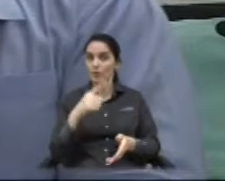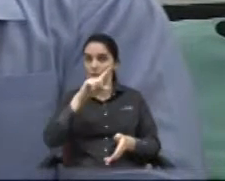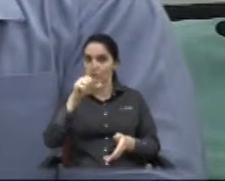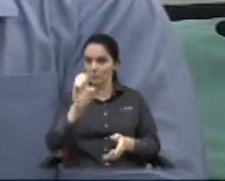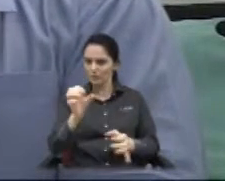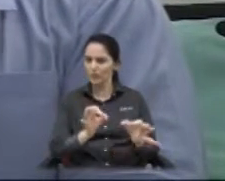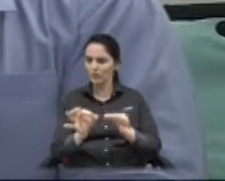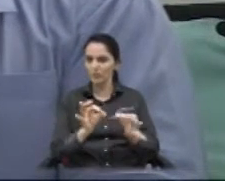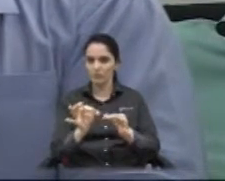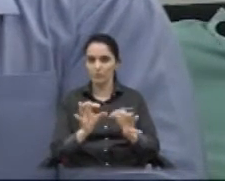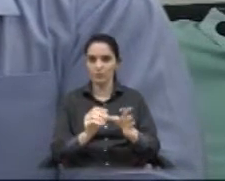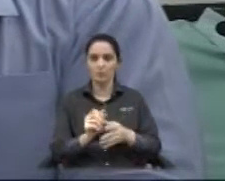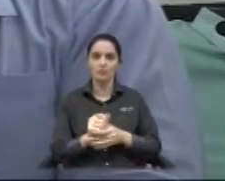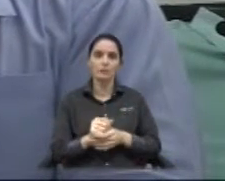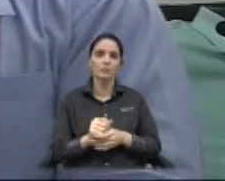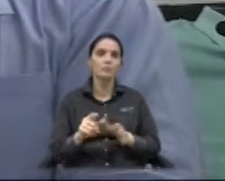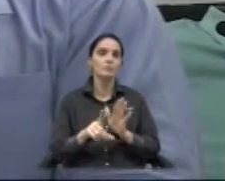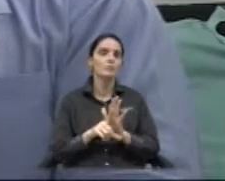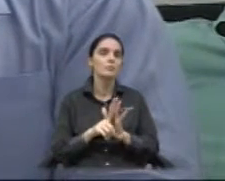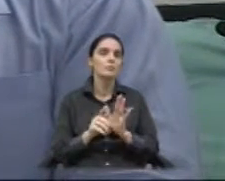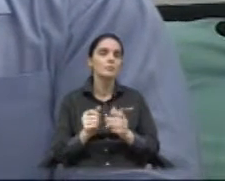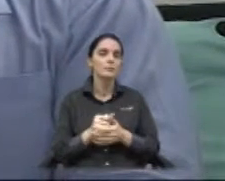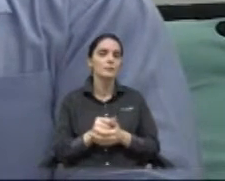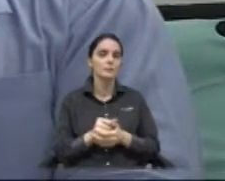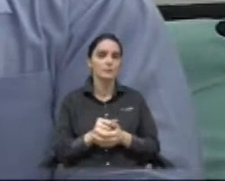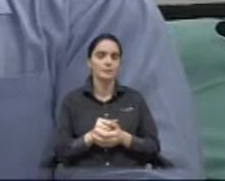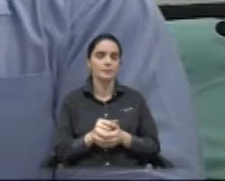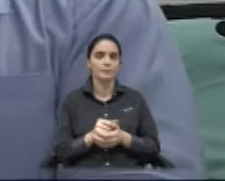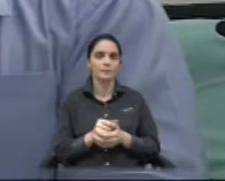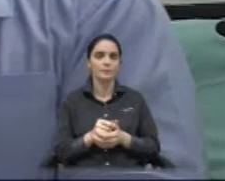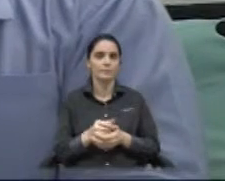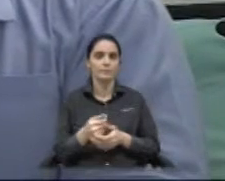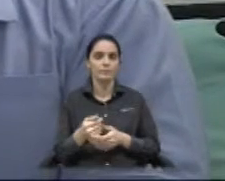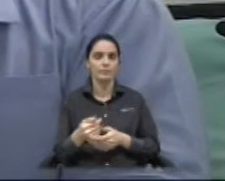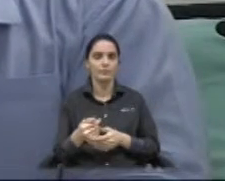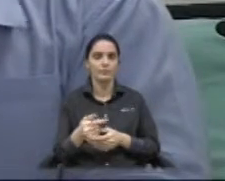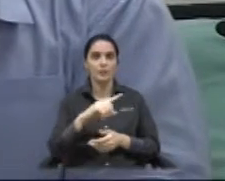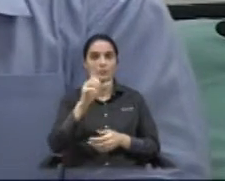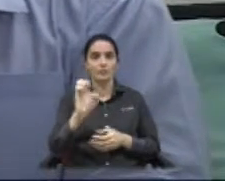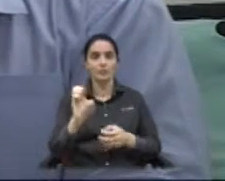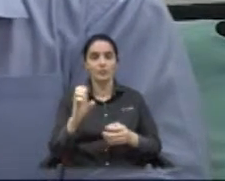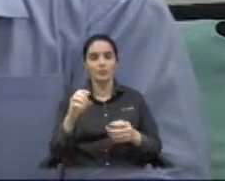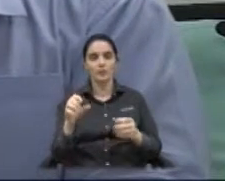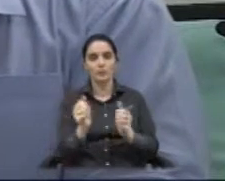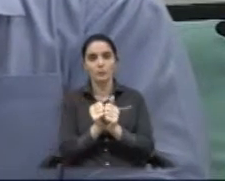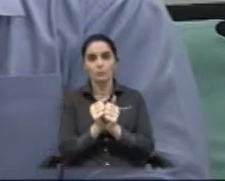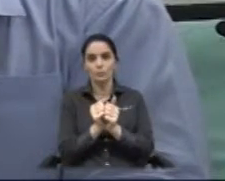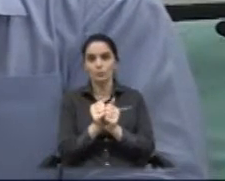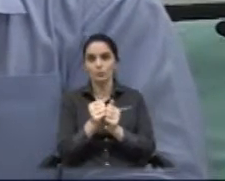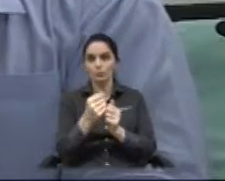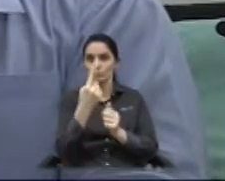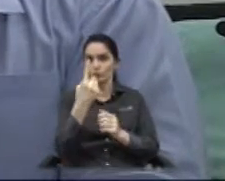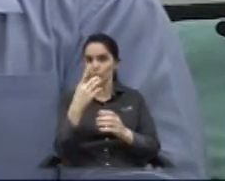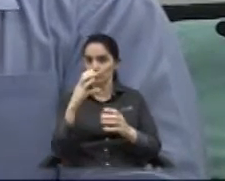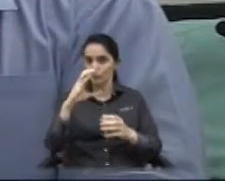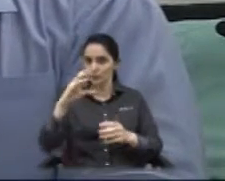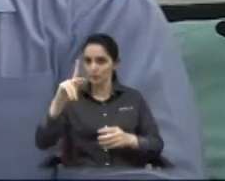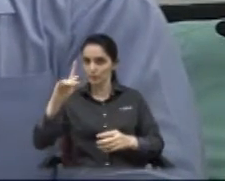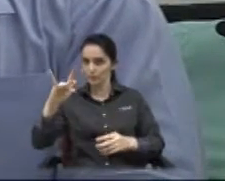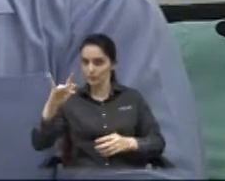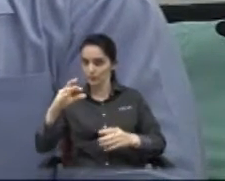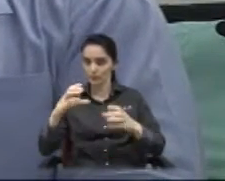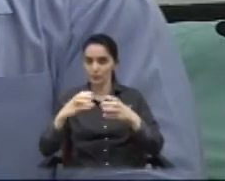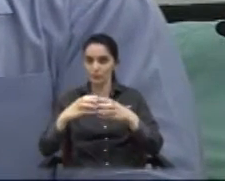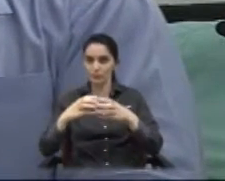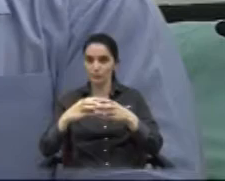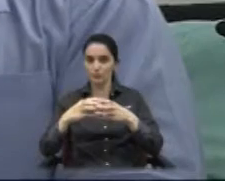presidente, principalmente, eu participei de 2 CPIs, de uma CPI e acompanhei a outra, que foi a CPI